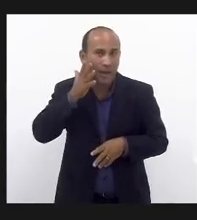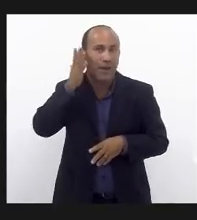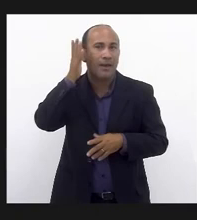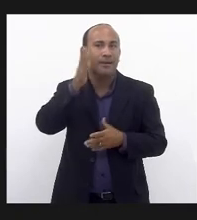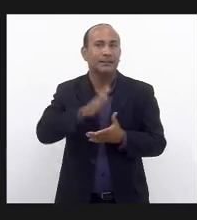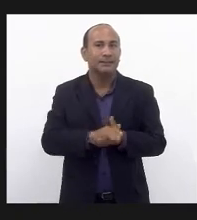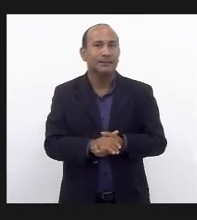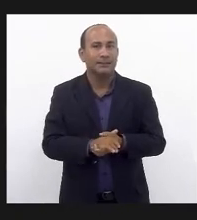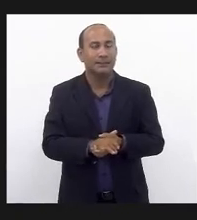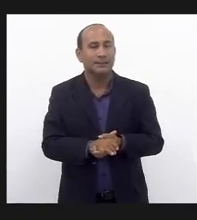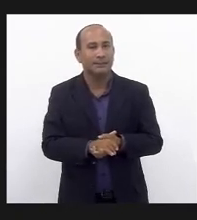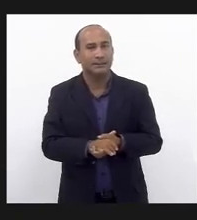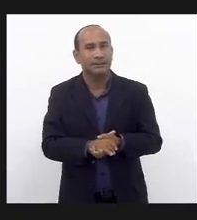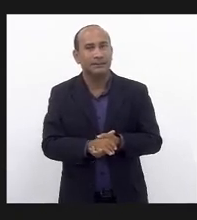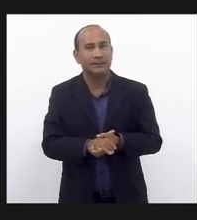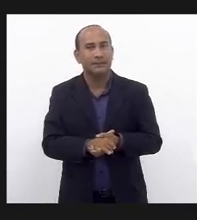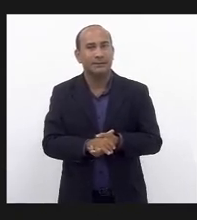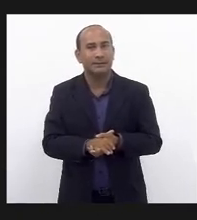com